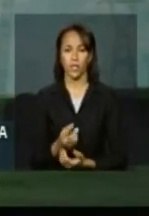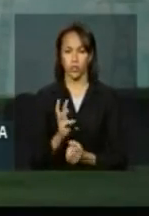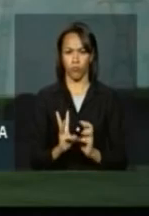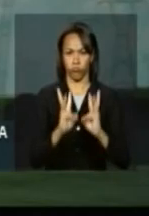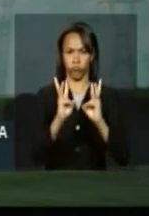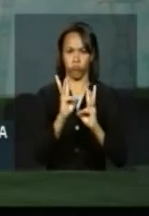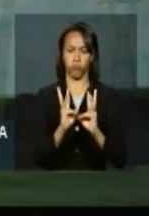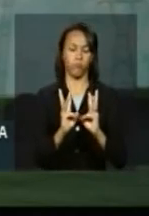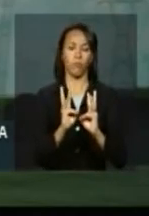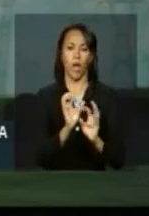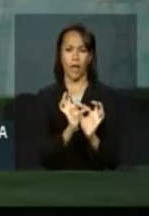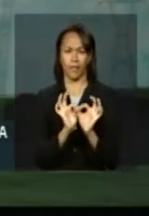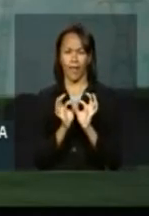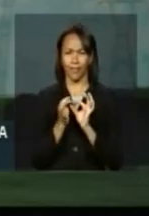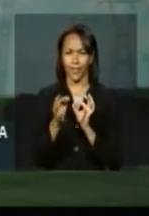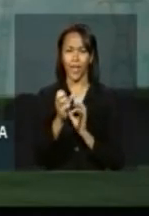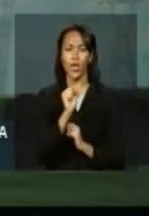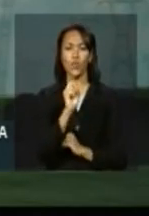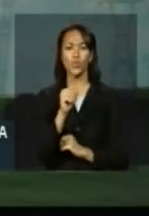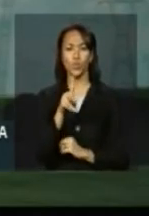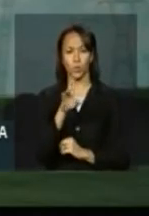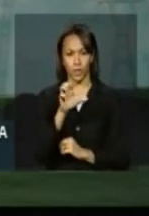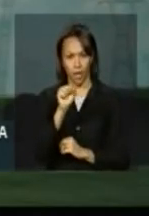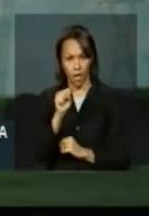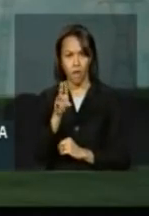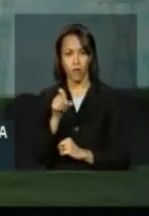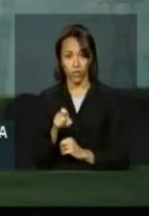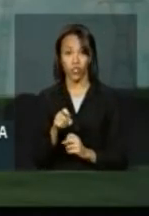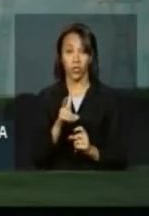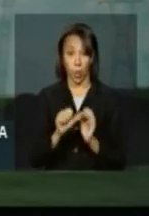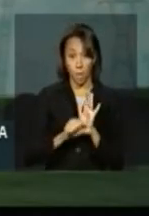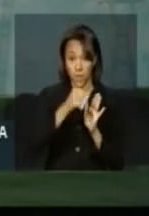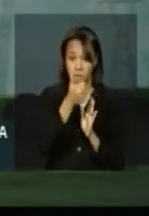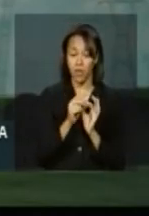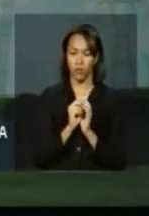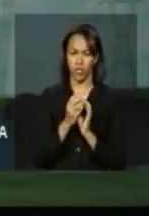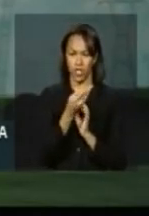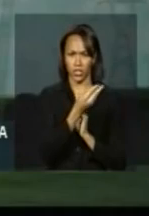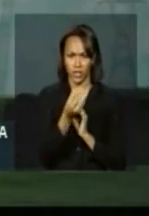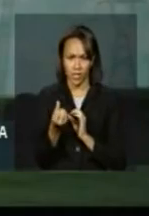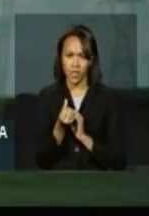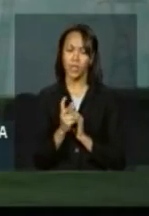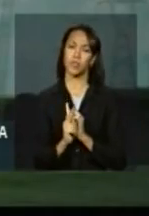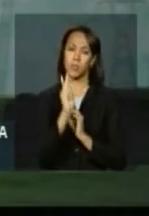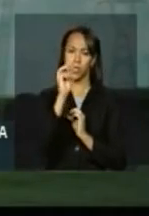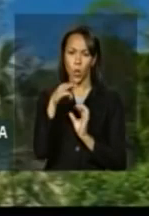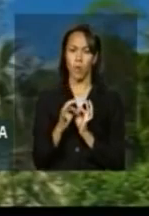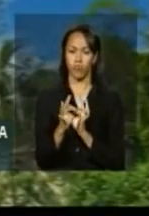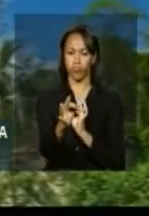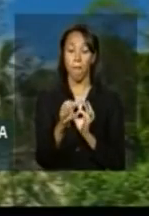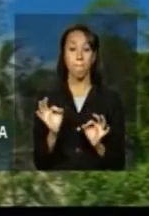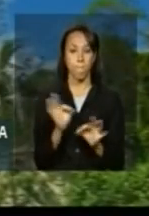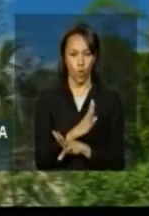do Madeira até o Sudeste, passando por todo o Centro-Oeste, então o primeiro trecho de 600 quilômetros já está concluída.